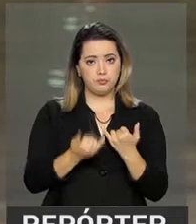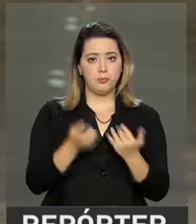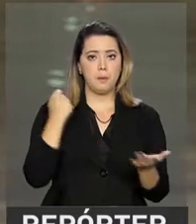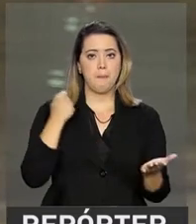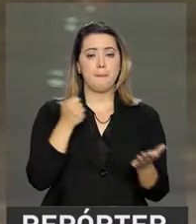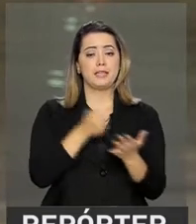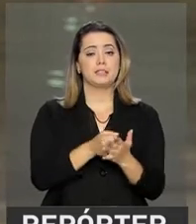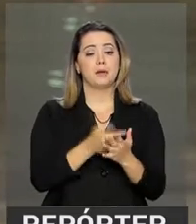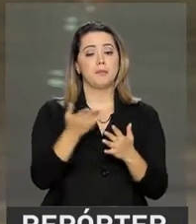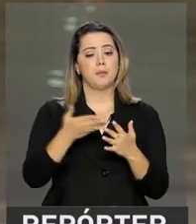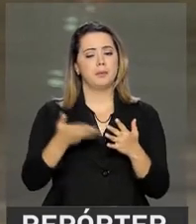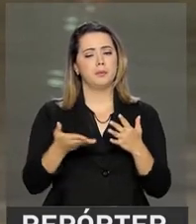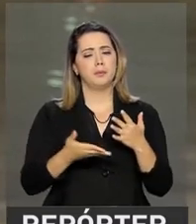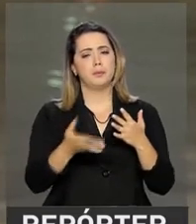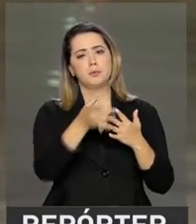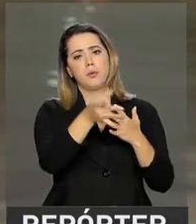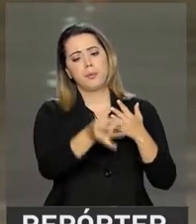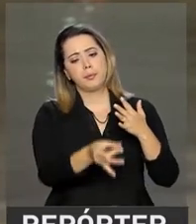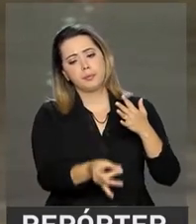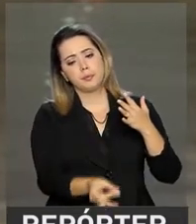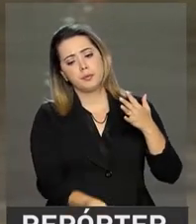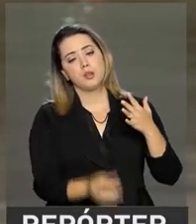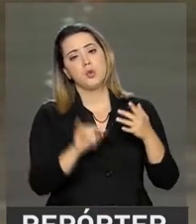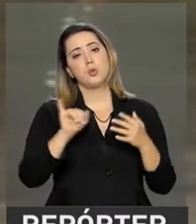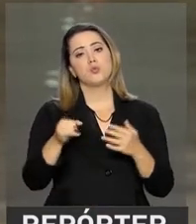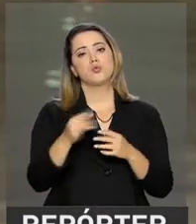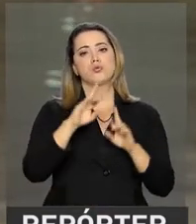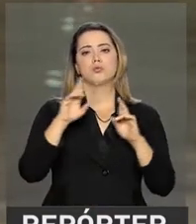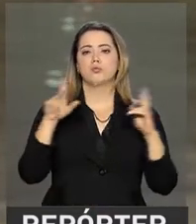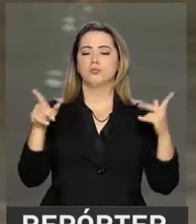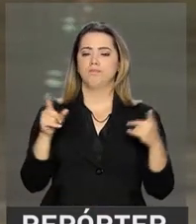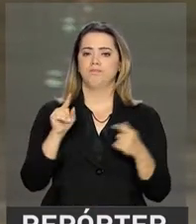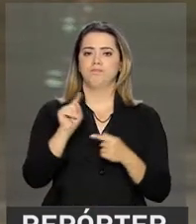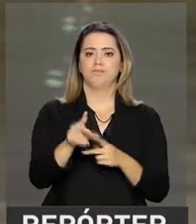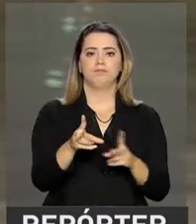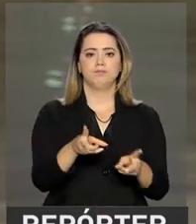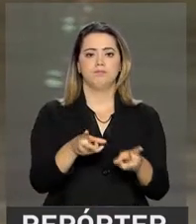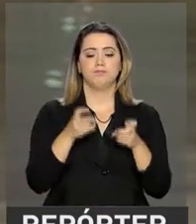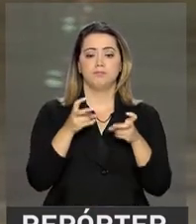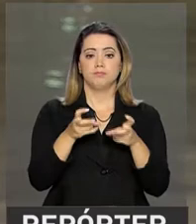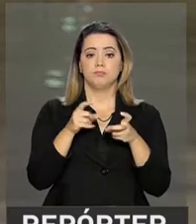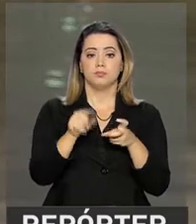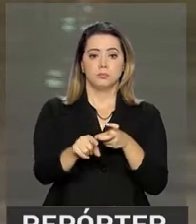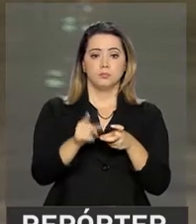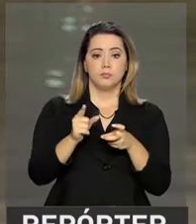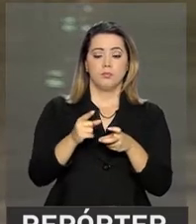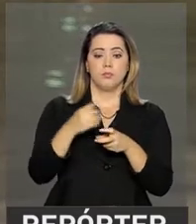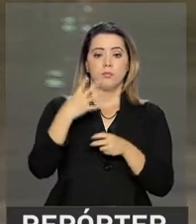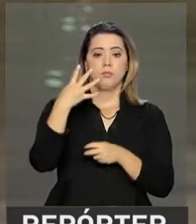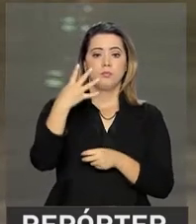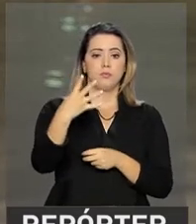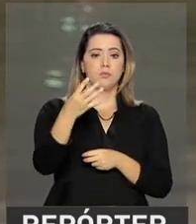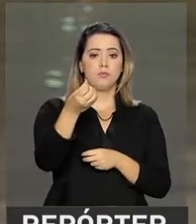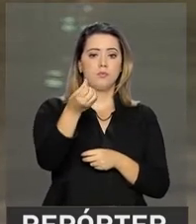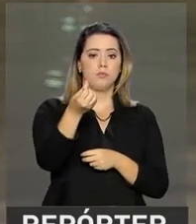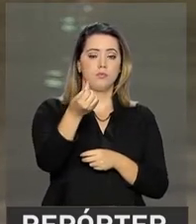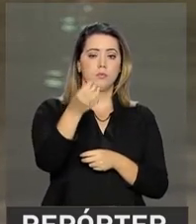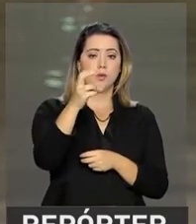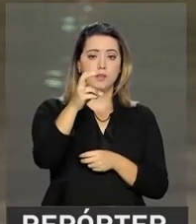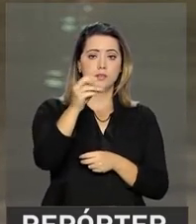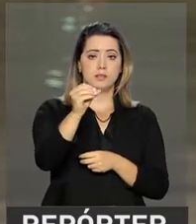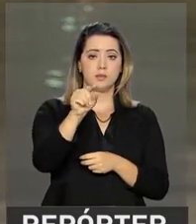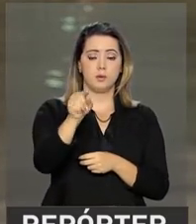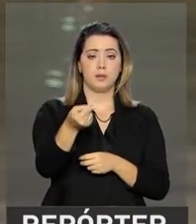vai ser alongado e os juros diferenciados a expectativa é que 450 mil